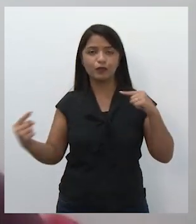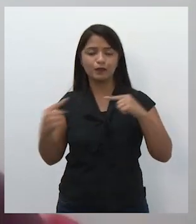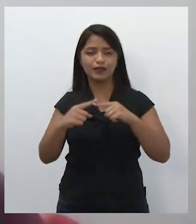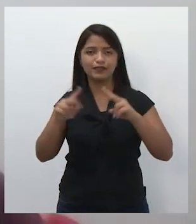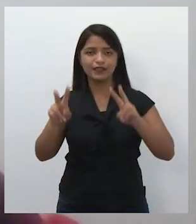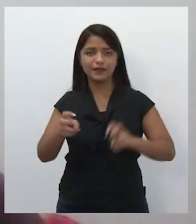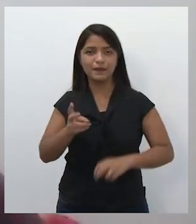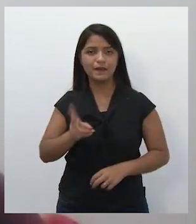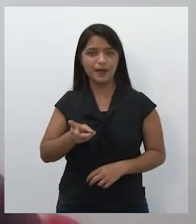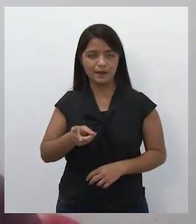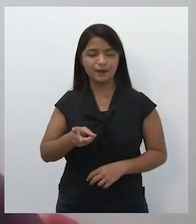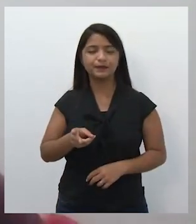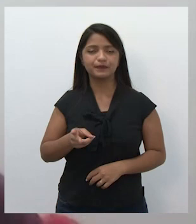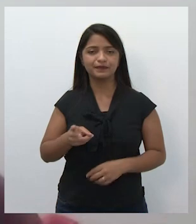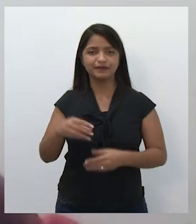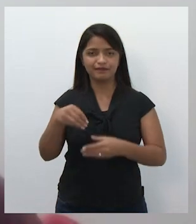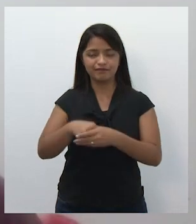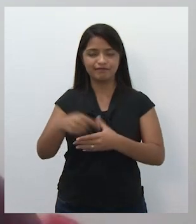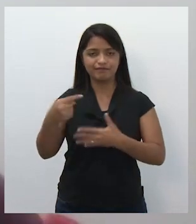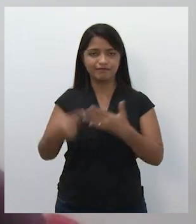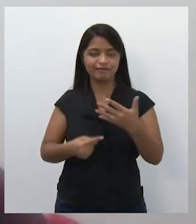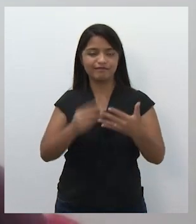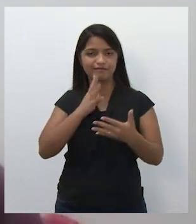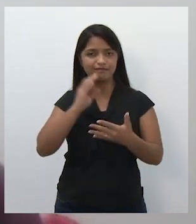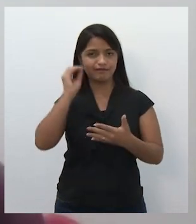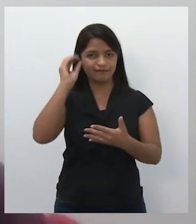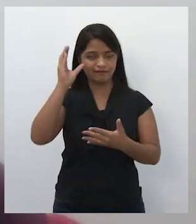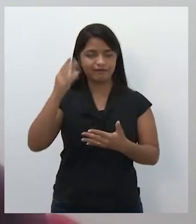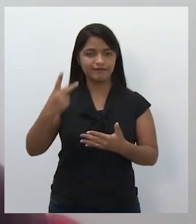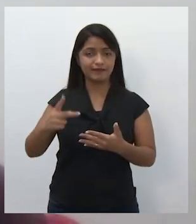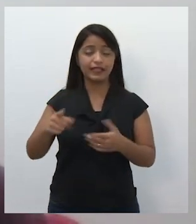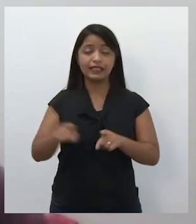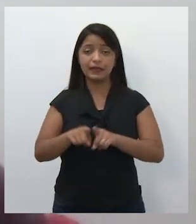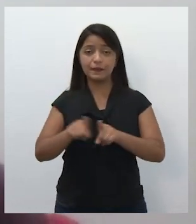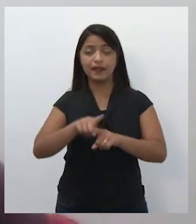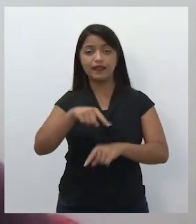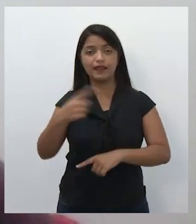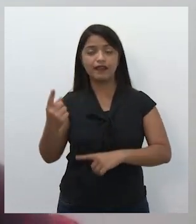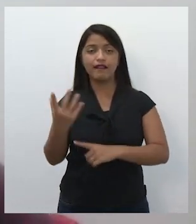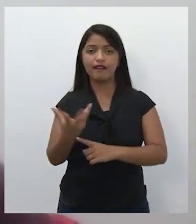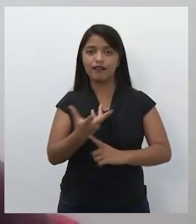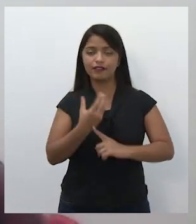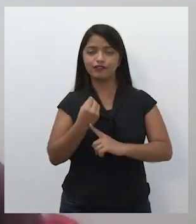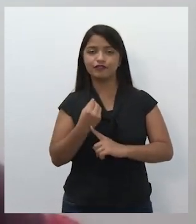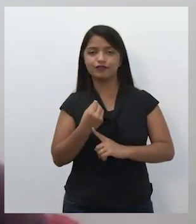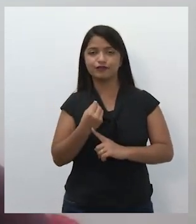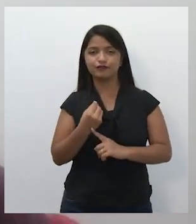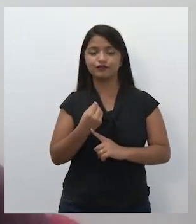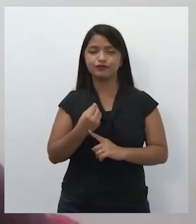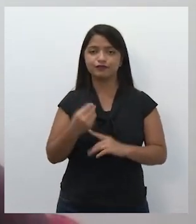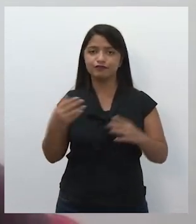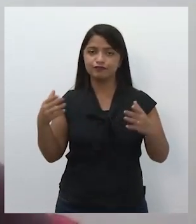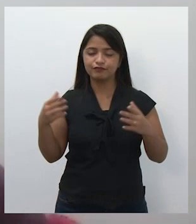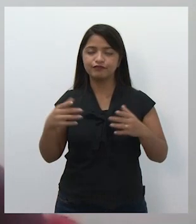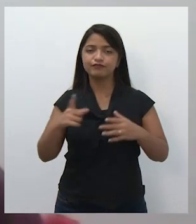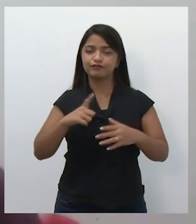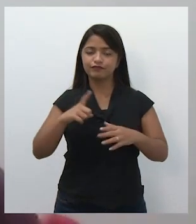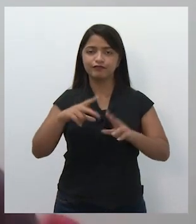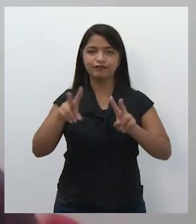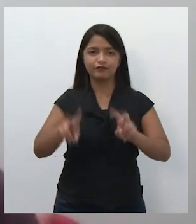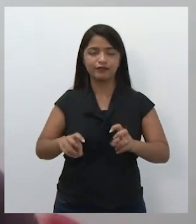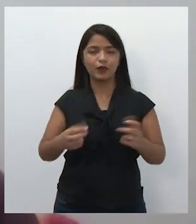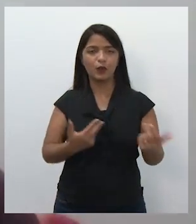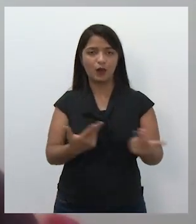específica dentro dos objetos de conhecimento de educação física, que a arte trabalhou, né? E quando o aluno começar a perceber esse diálogo, ele vai ter